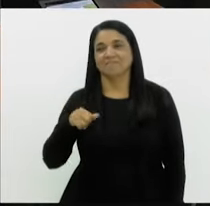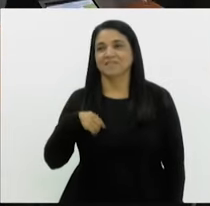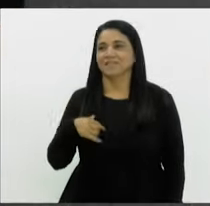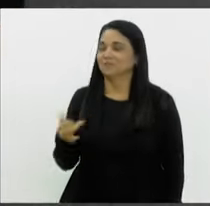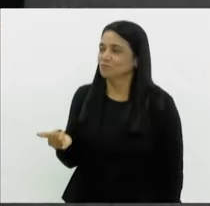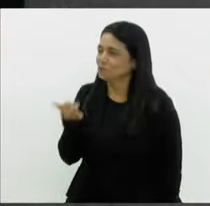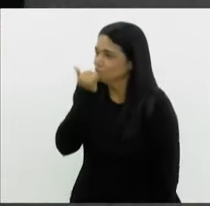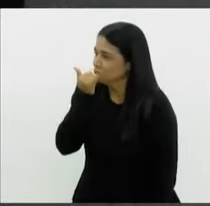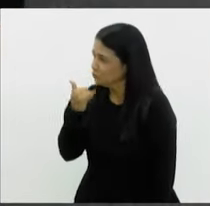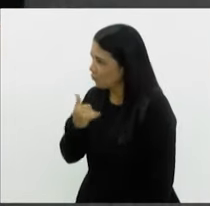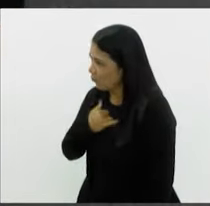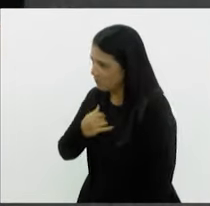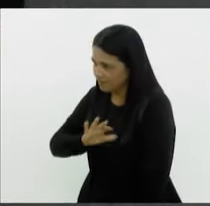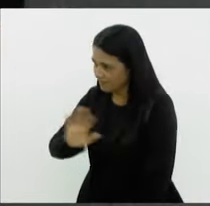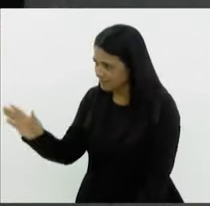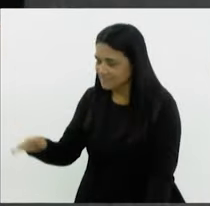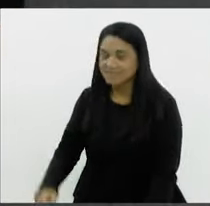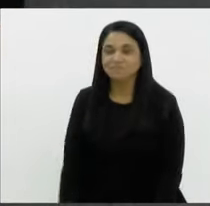Presidente,